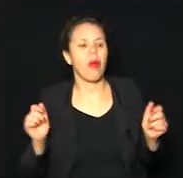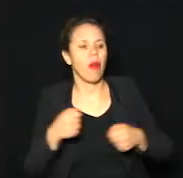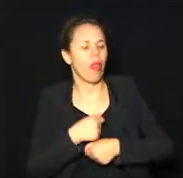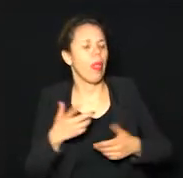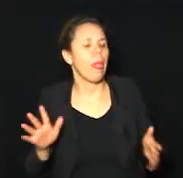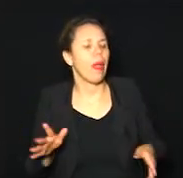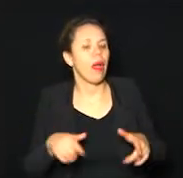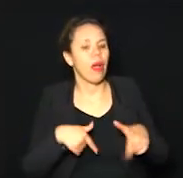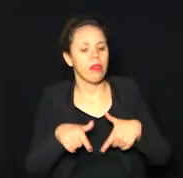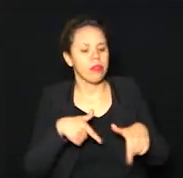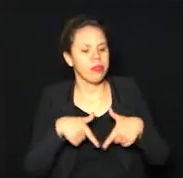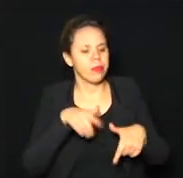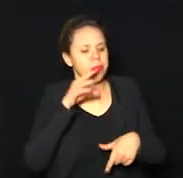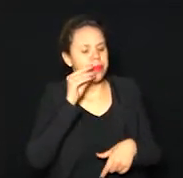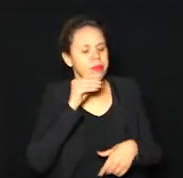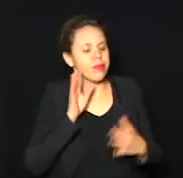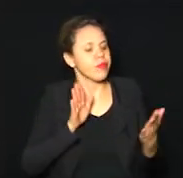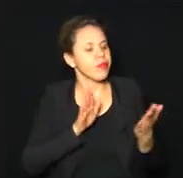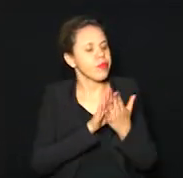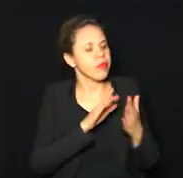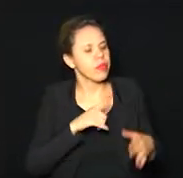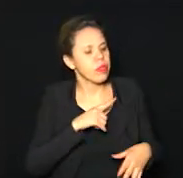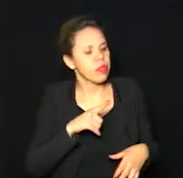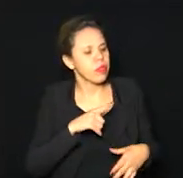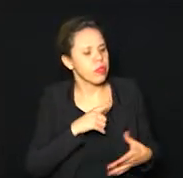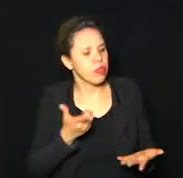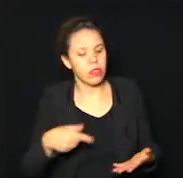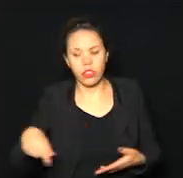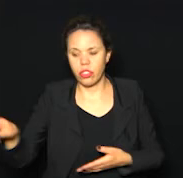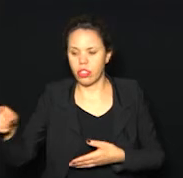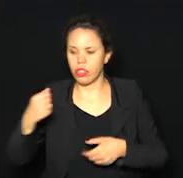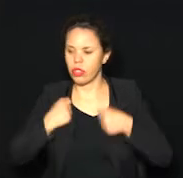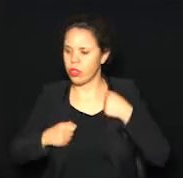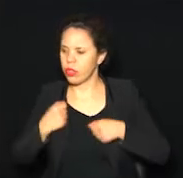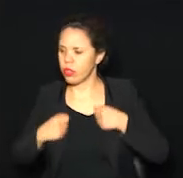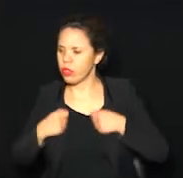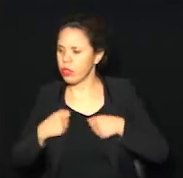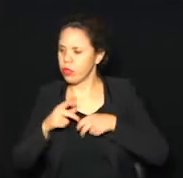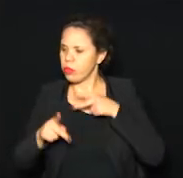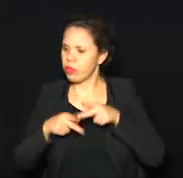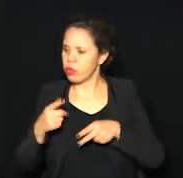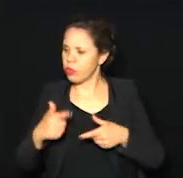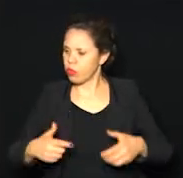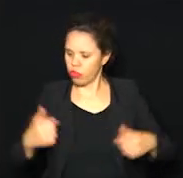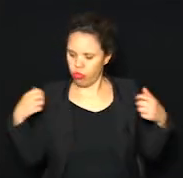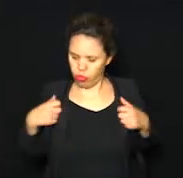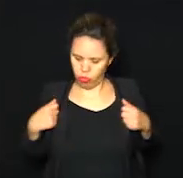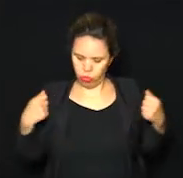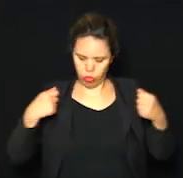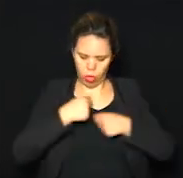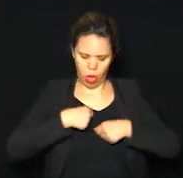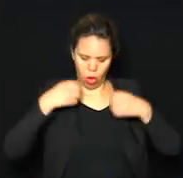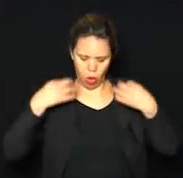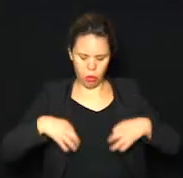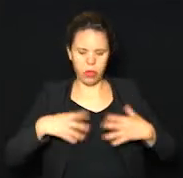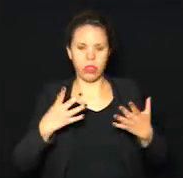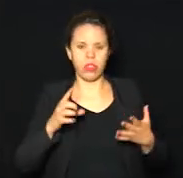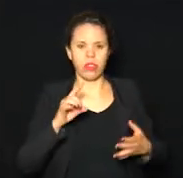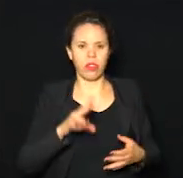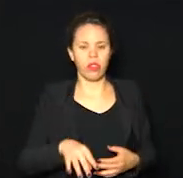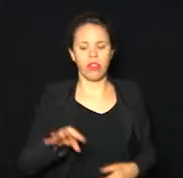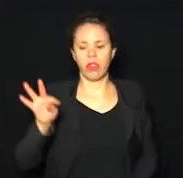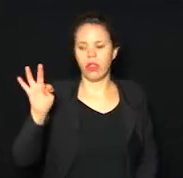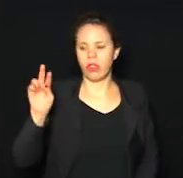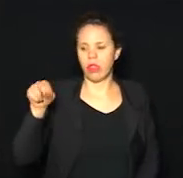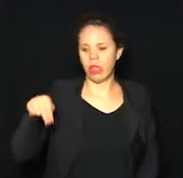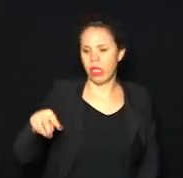ali na linha de frente tinha que dar um banho no paciente e não tinha o avental adequado, só tinha um avental de TNT, não